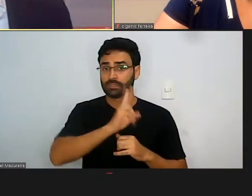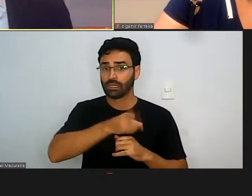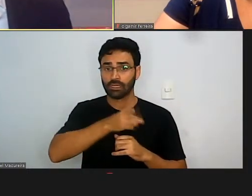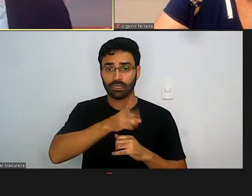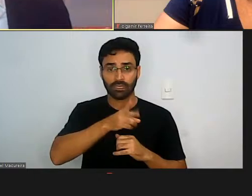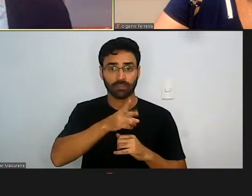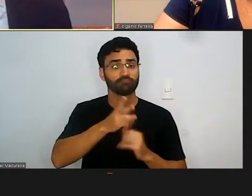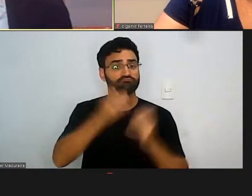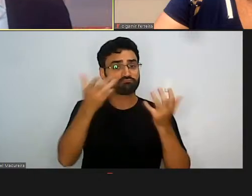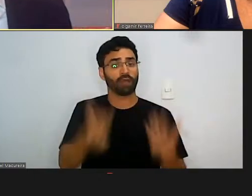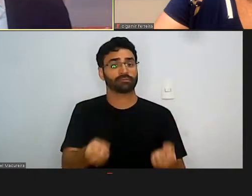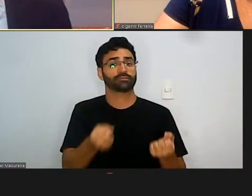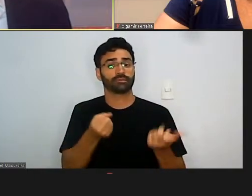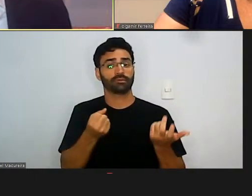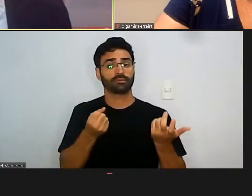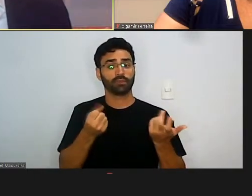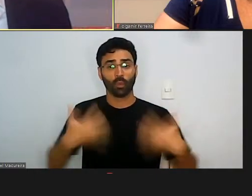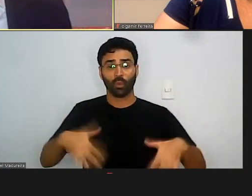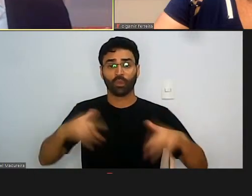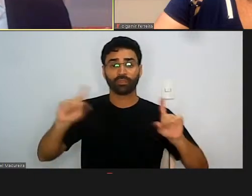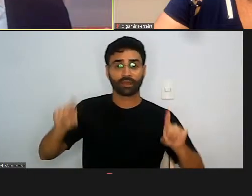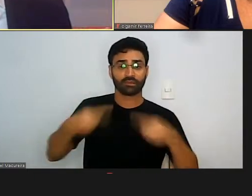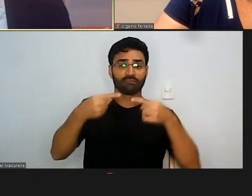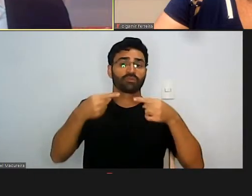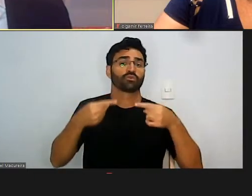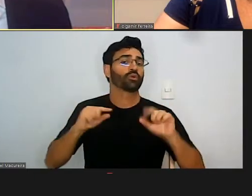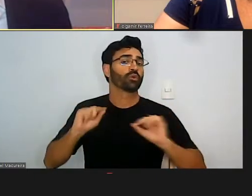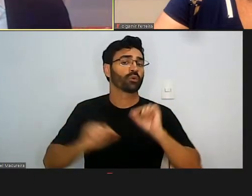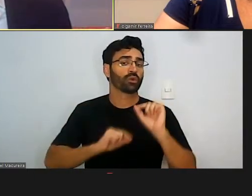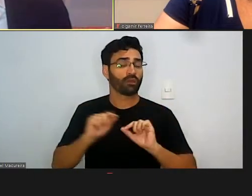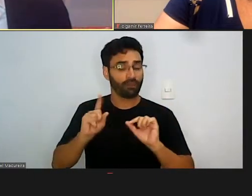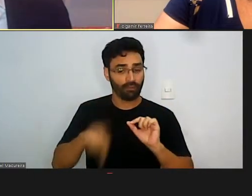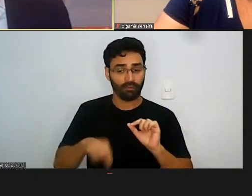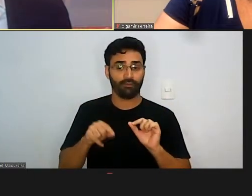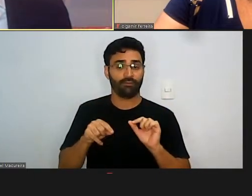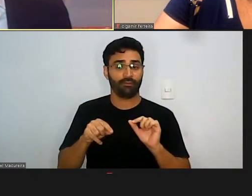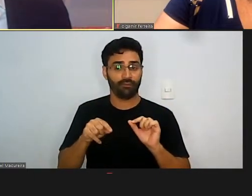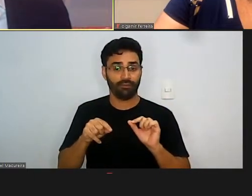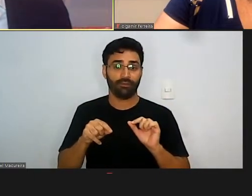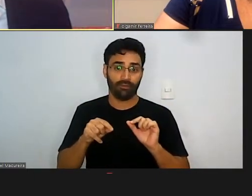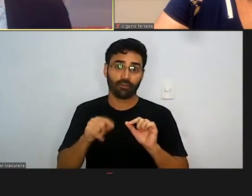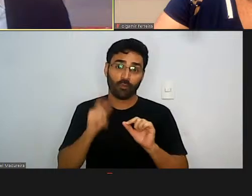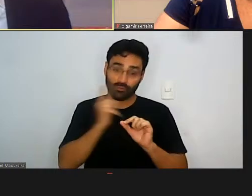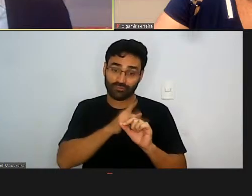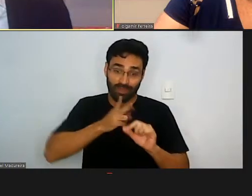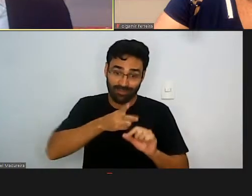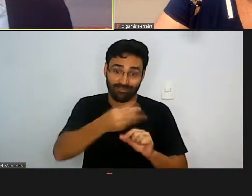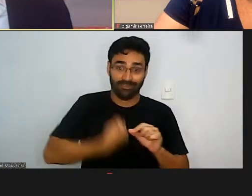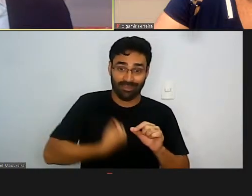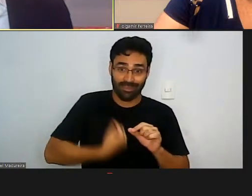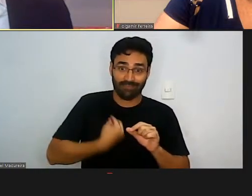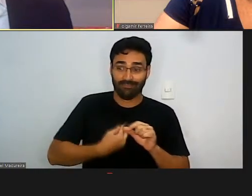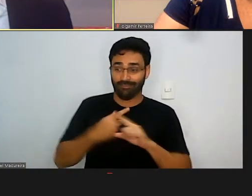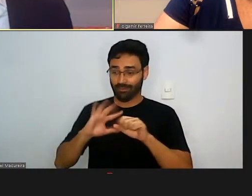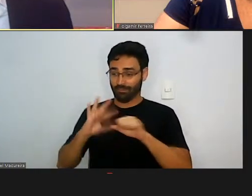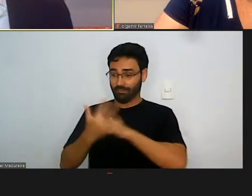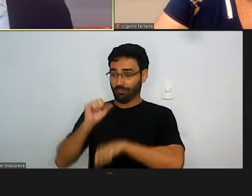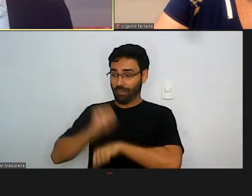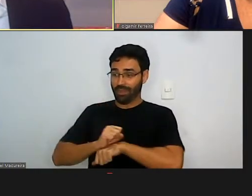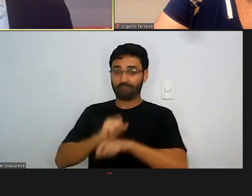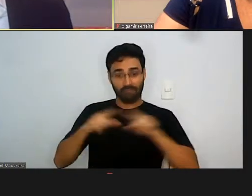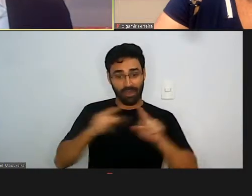toparam esse grande desafio que é fazer a Universidade de Brasília funcionar nesse momento, né, e